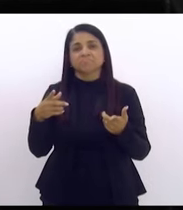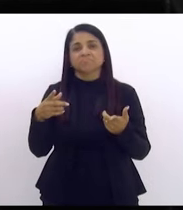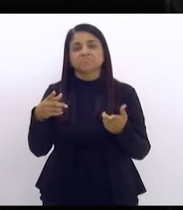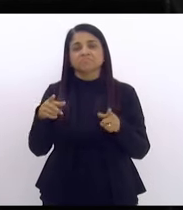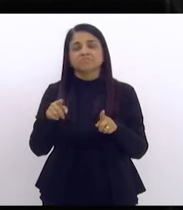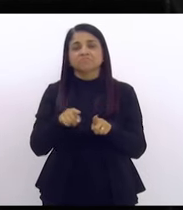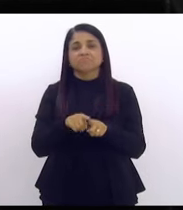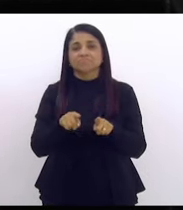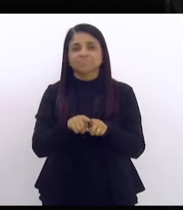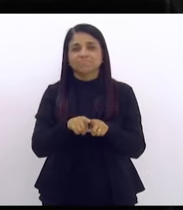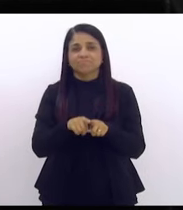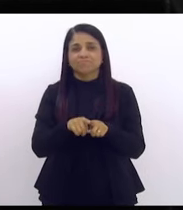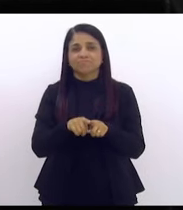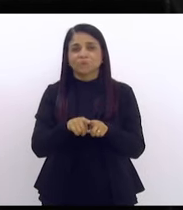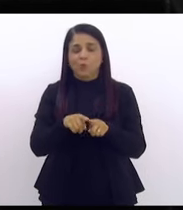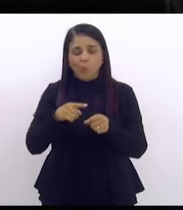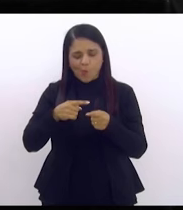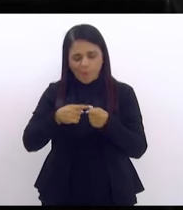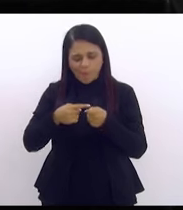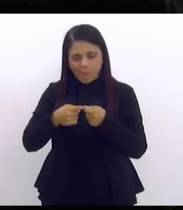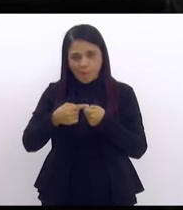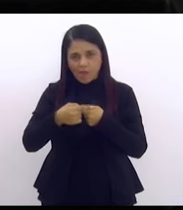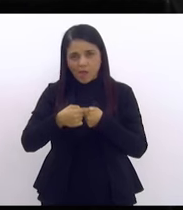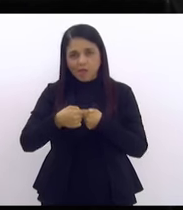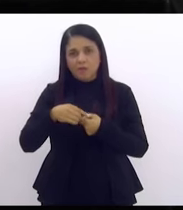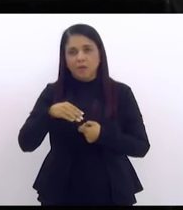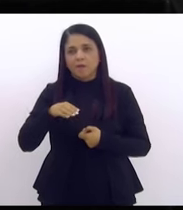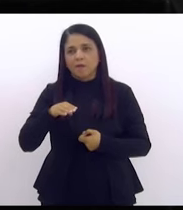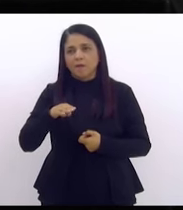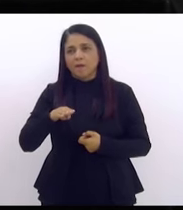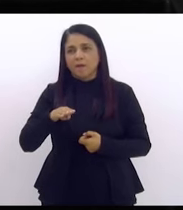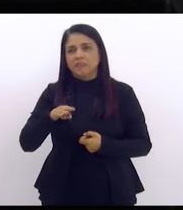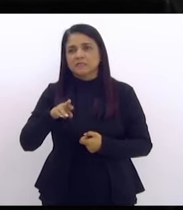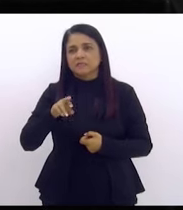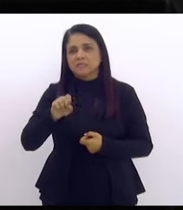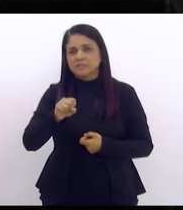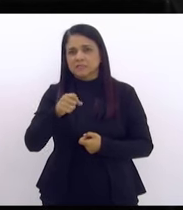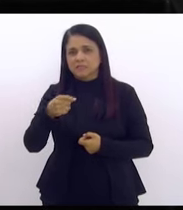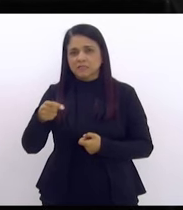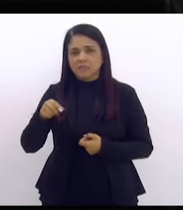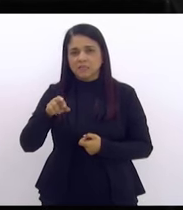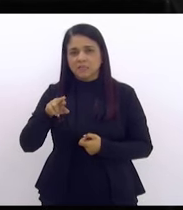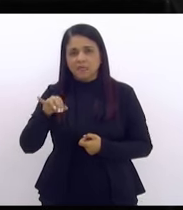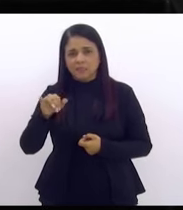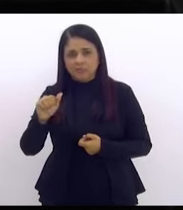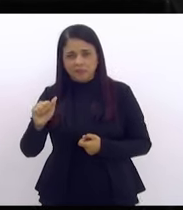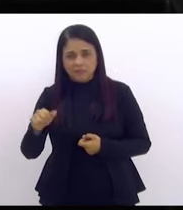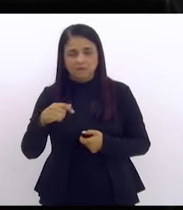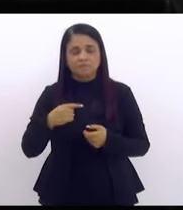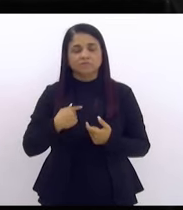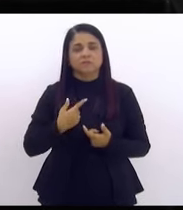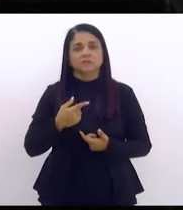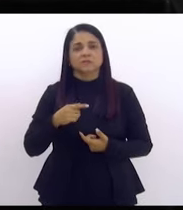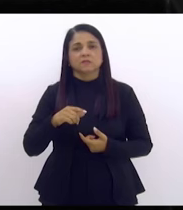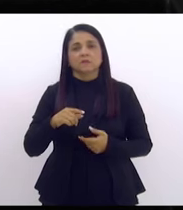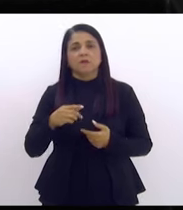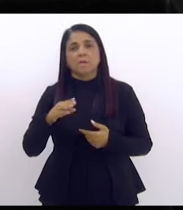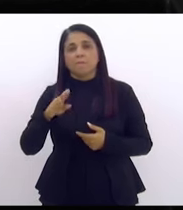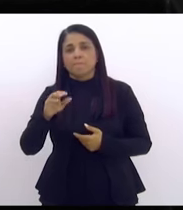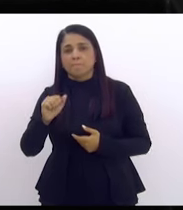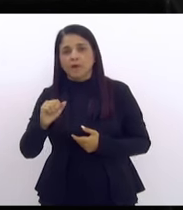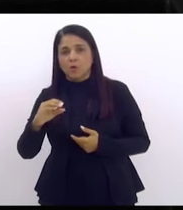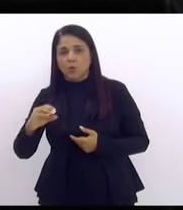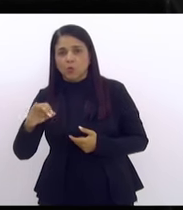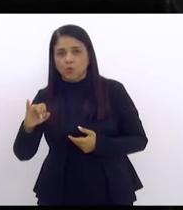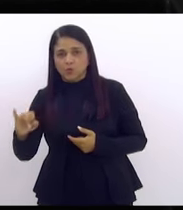em cheio o bairro do Bracuí, Santa Rita e adjacências. Com as fortes chuvas,